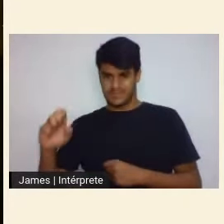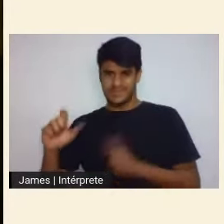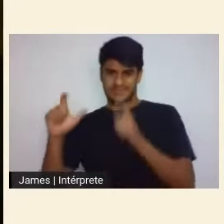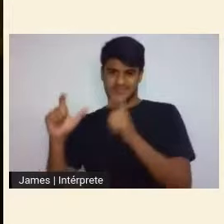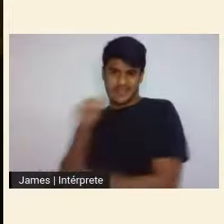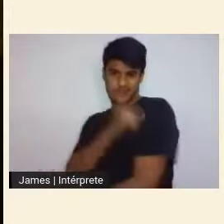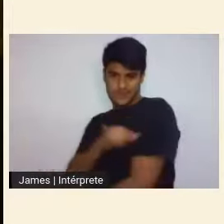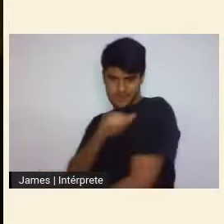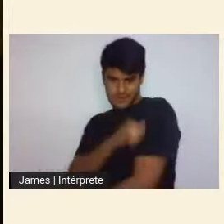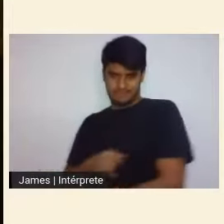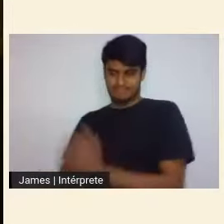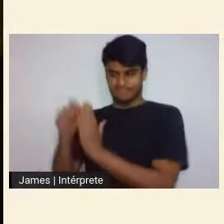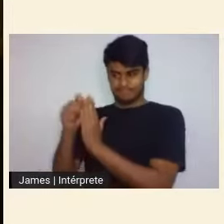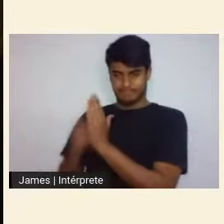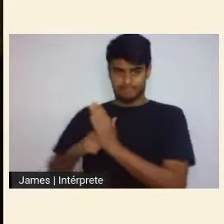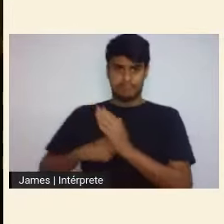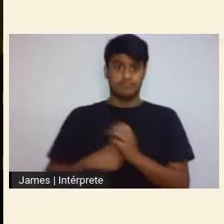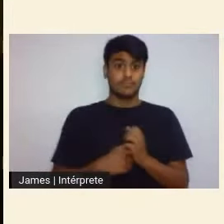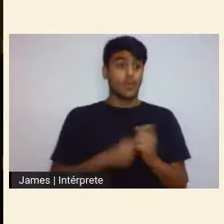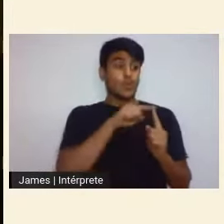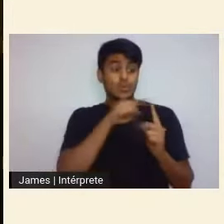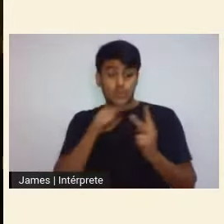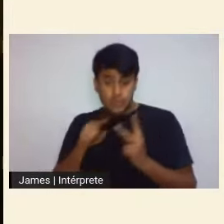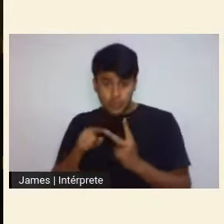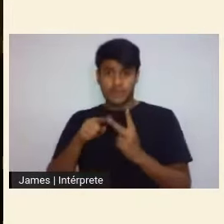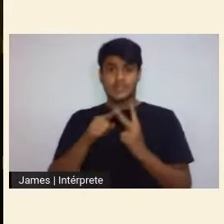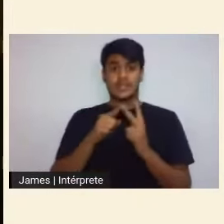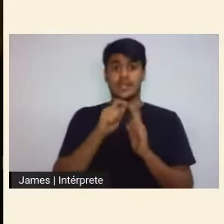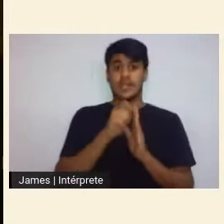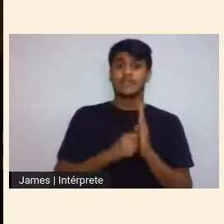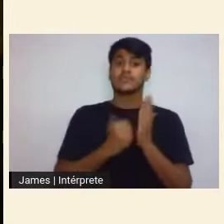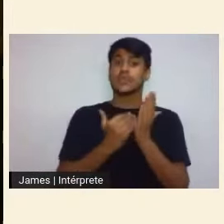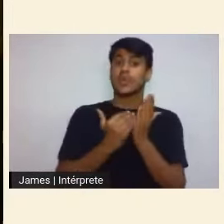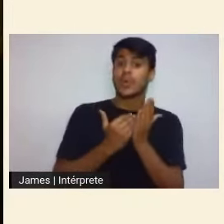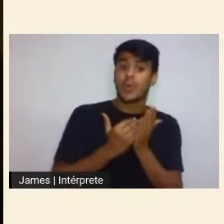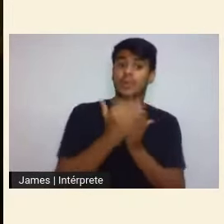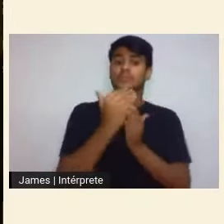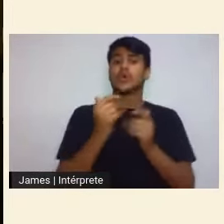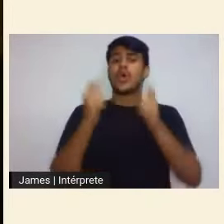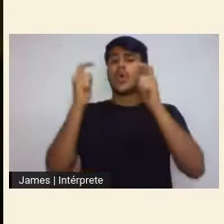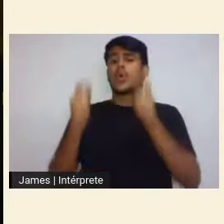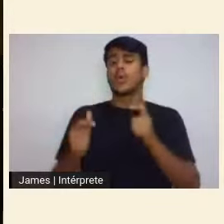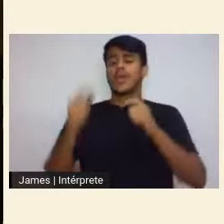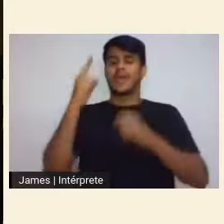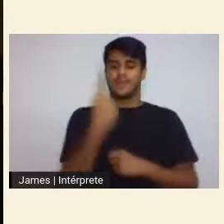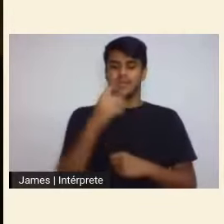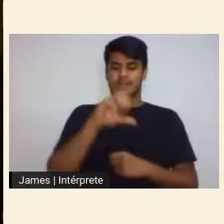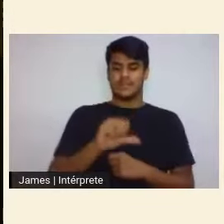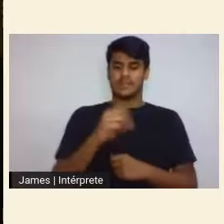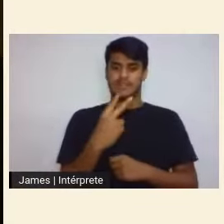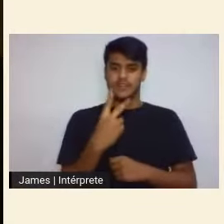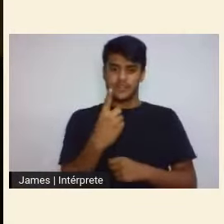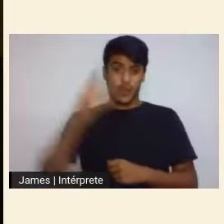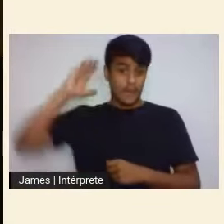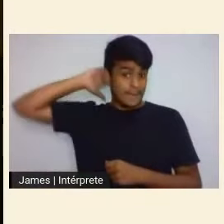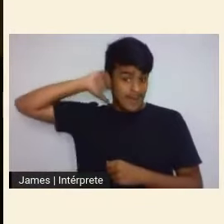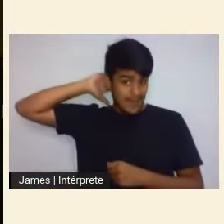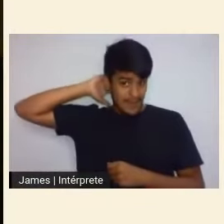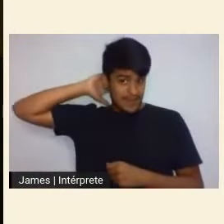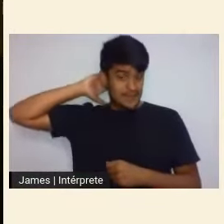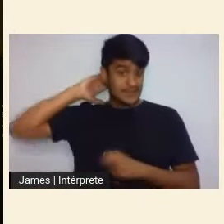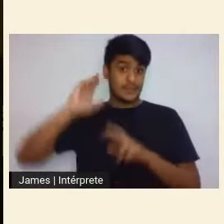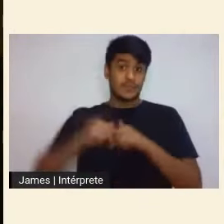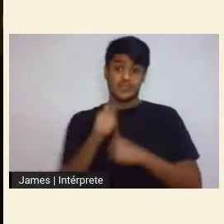cujo esboço foi escrito ainda durante a temporada em que o autor morou em Belém, em 1921. Portanto,